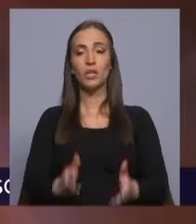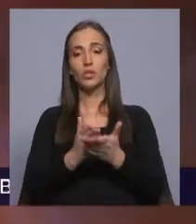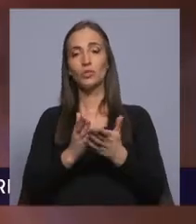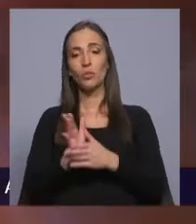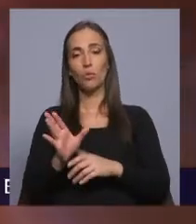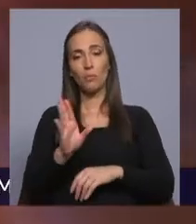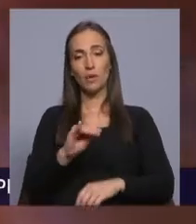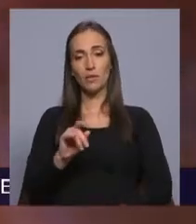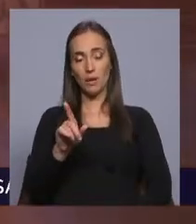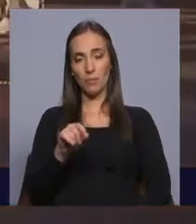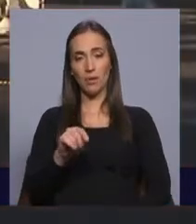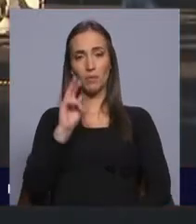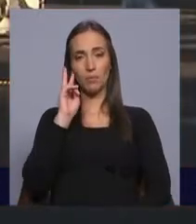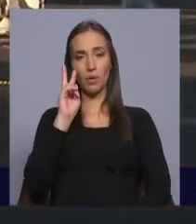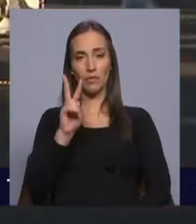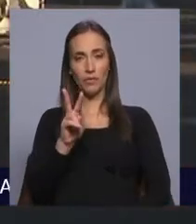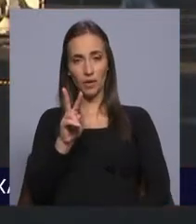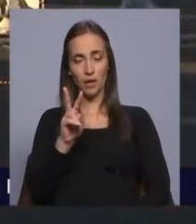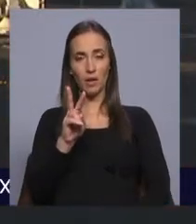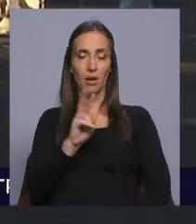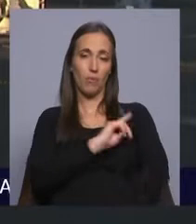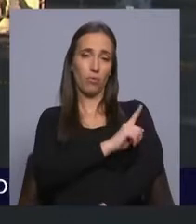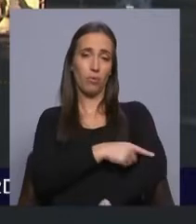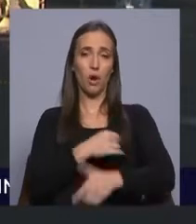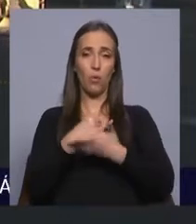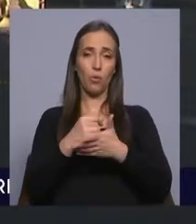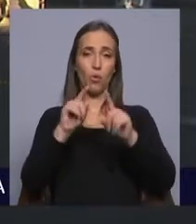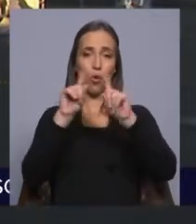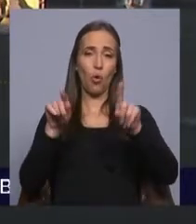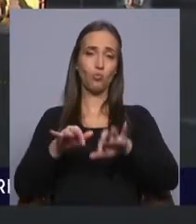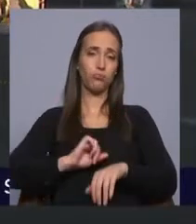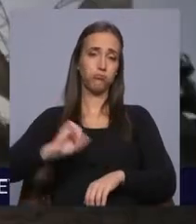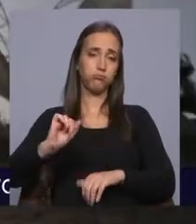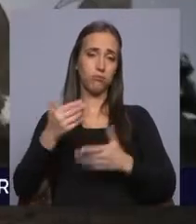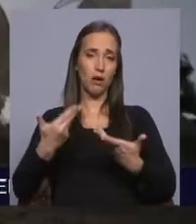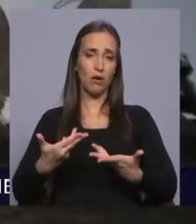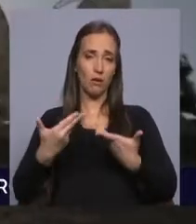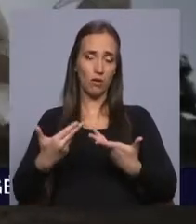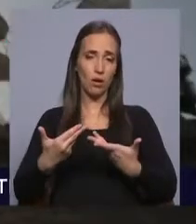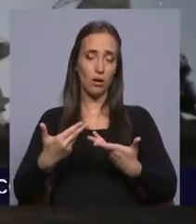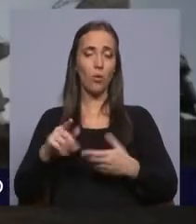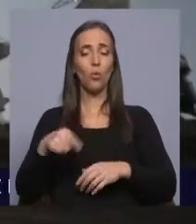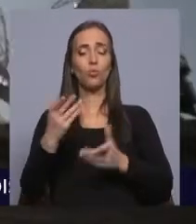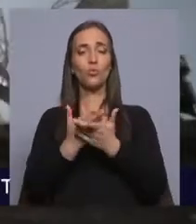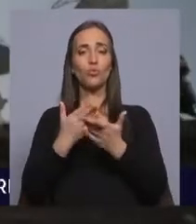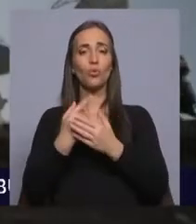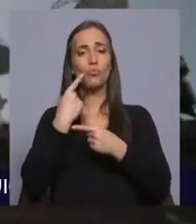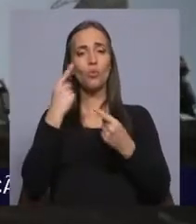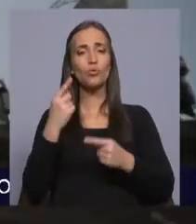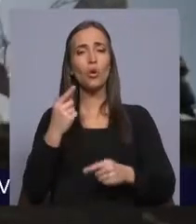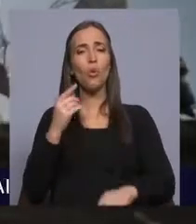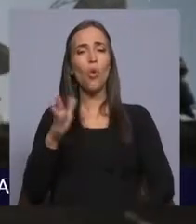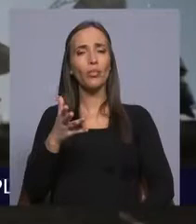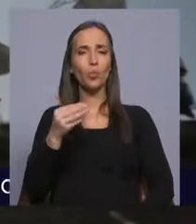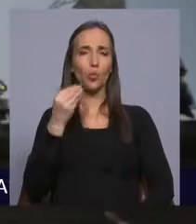de... Olha, com o poderoso apoio dos supercomputadores do nosso tempo, um outro estudo mostra-nos quando e onde